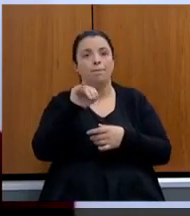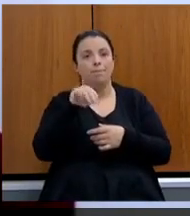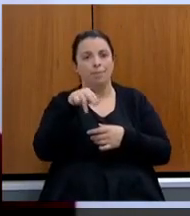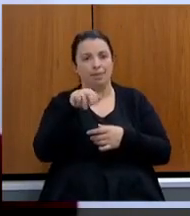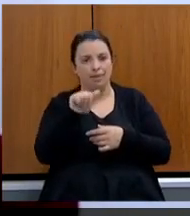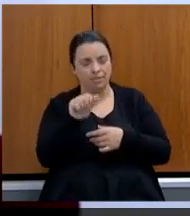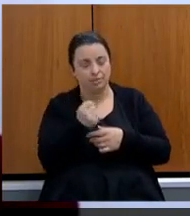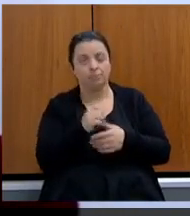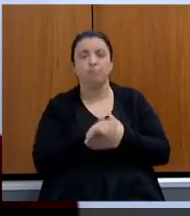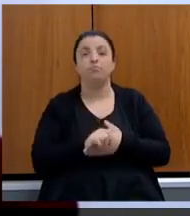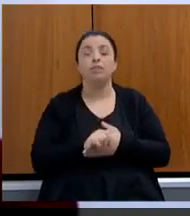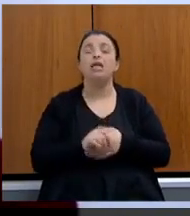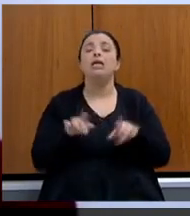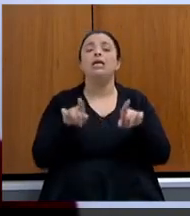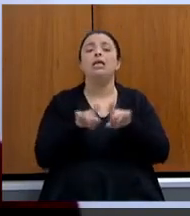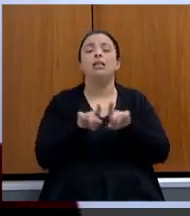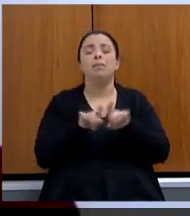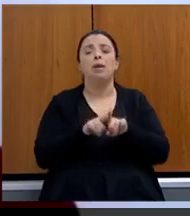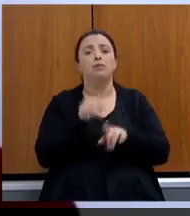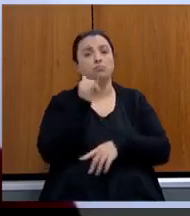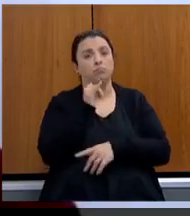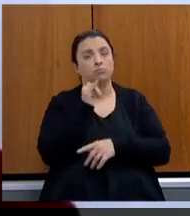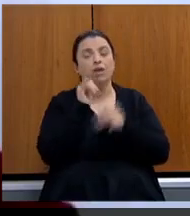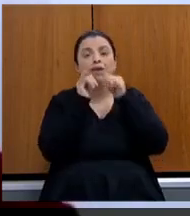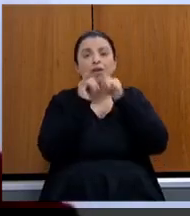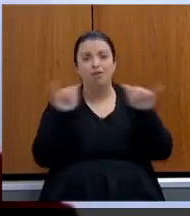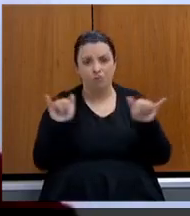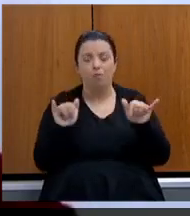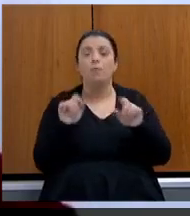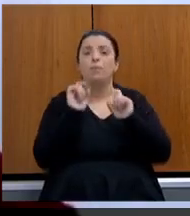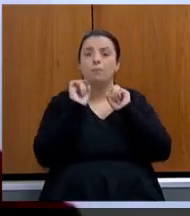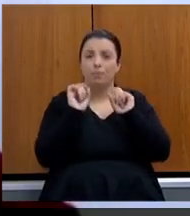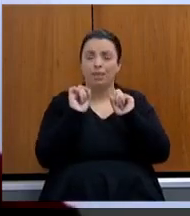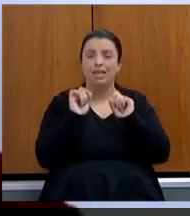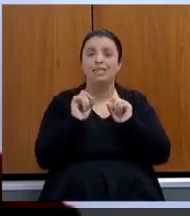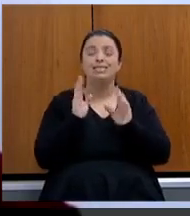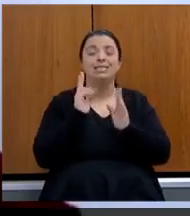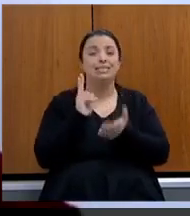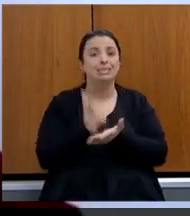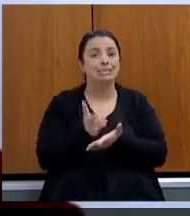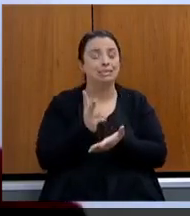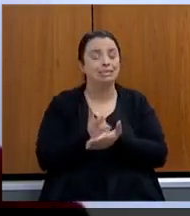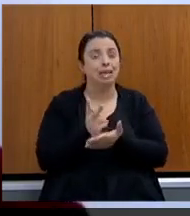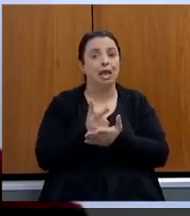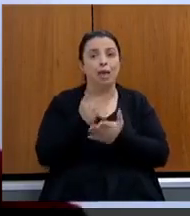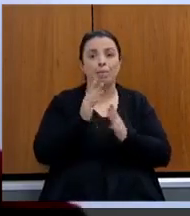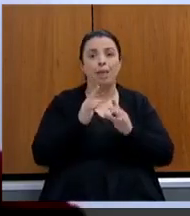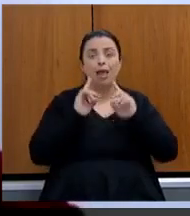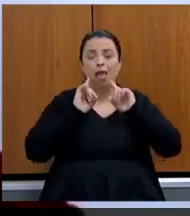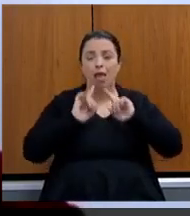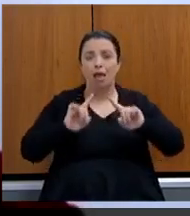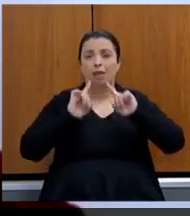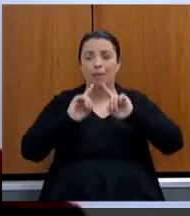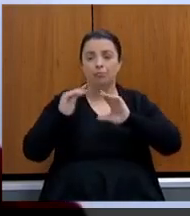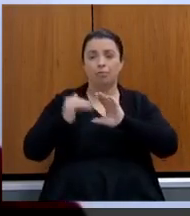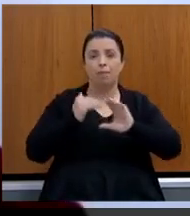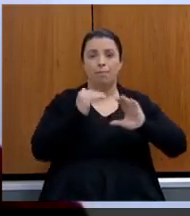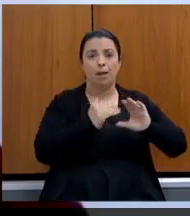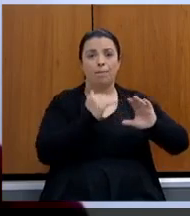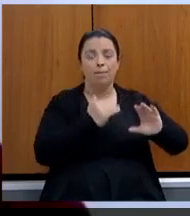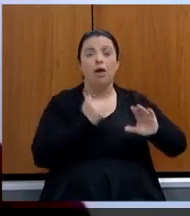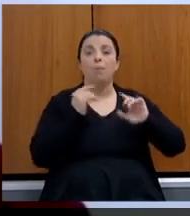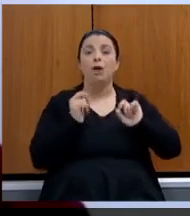que é muito recorrente recebemos no gabinete muitas reclamações dessa falta de diálogo